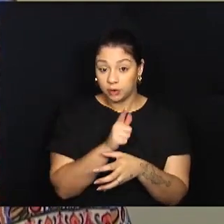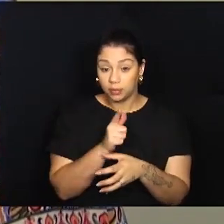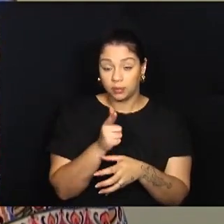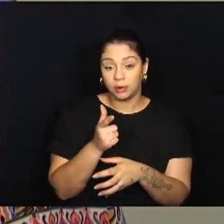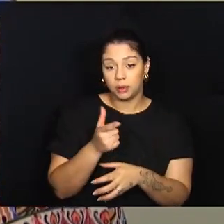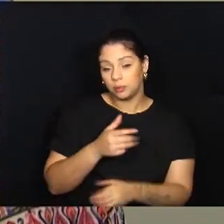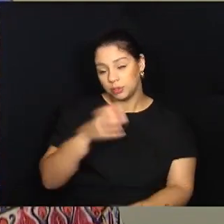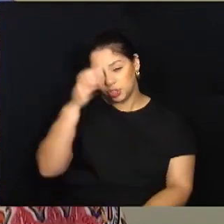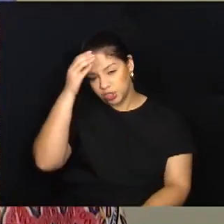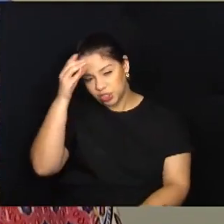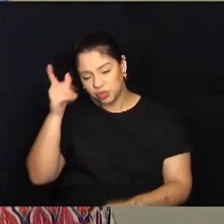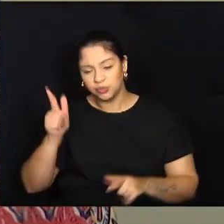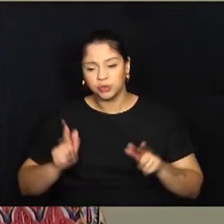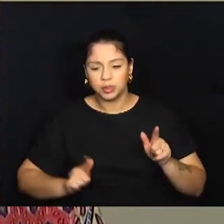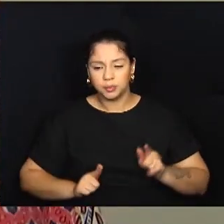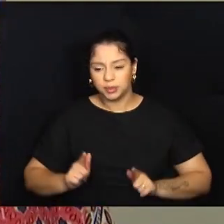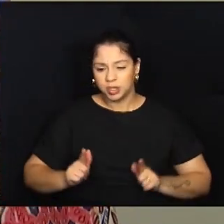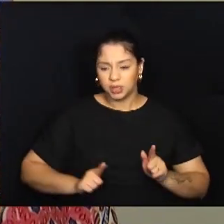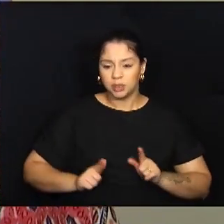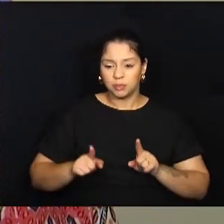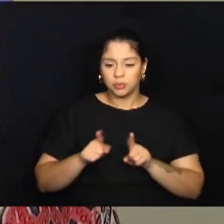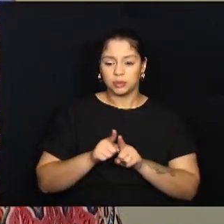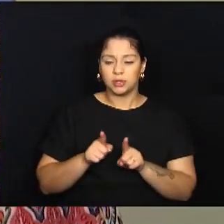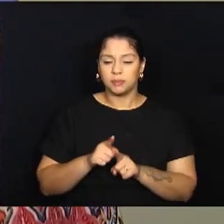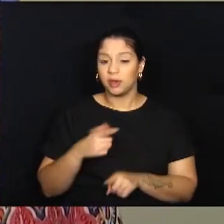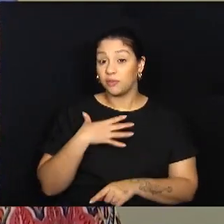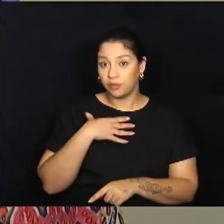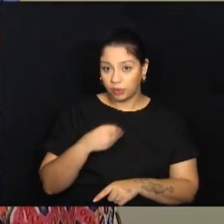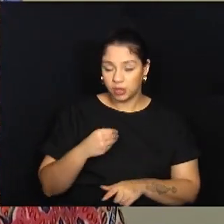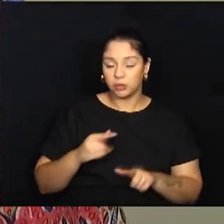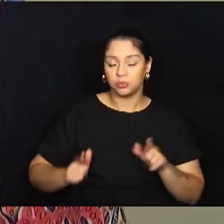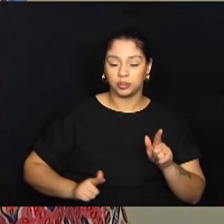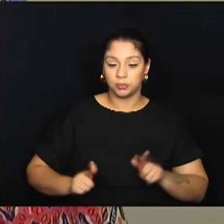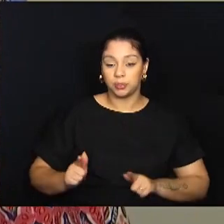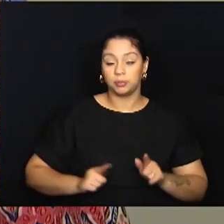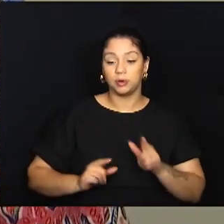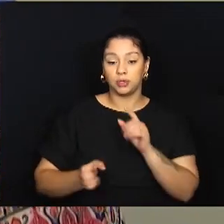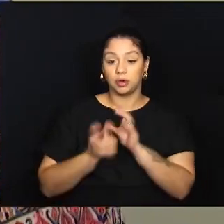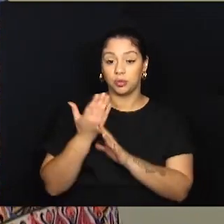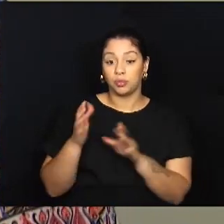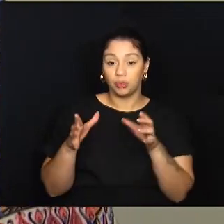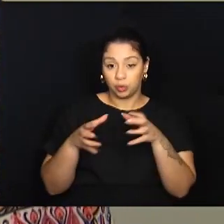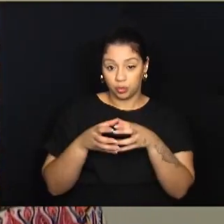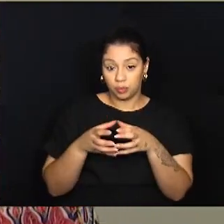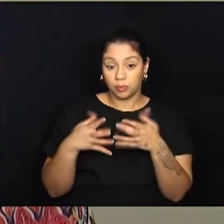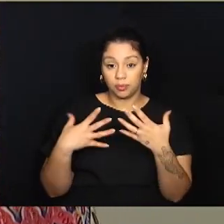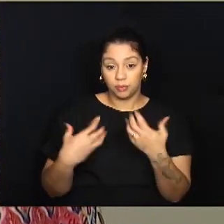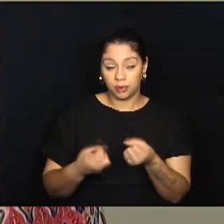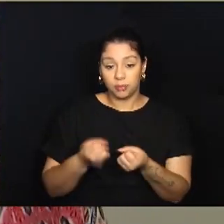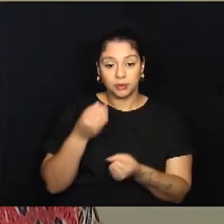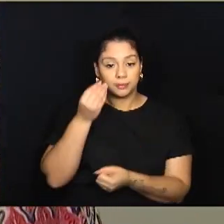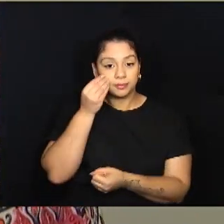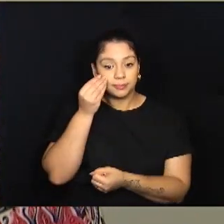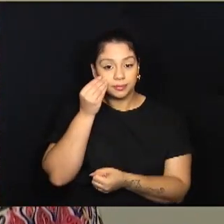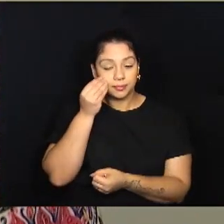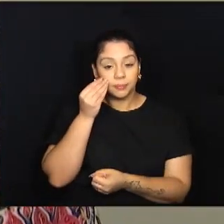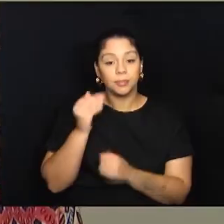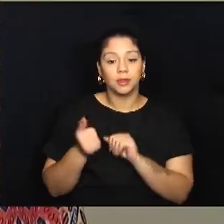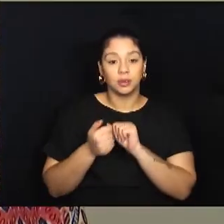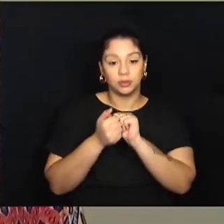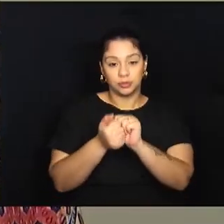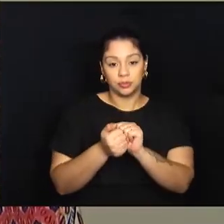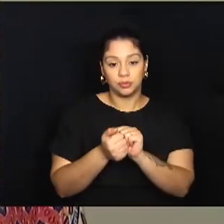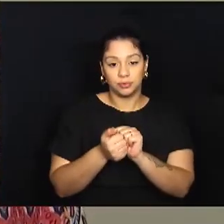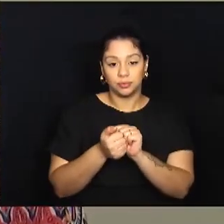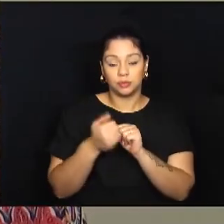tios, primos, né, filhos de primos, e aí a gente montou um grupo que nós vamos buscar a cidadania juntos.